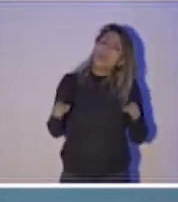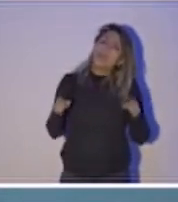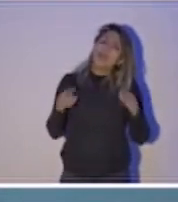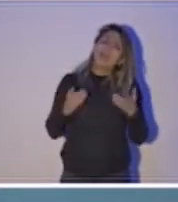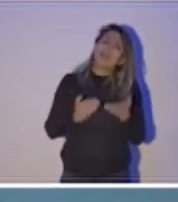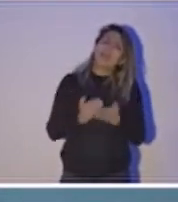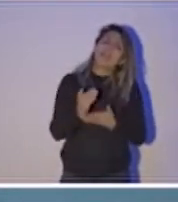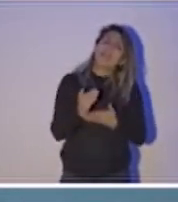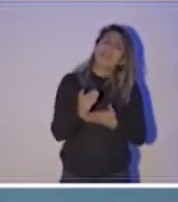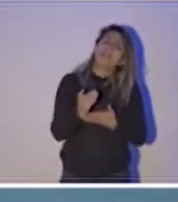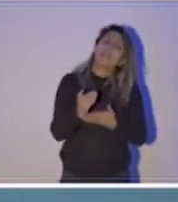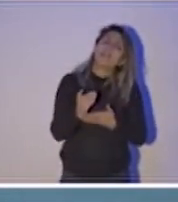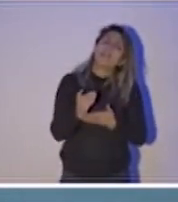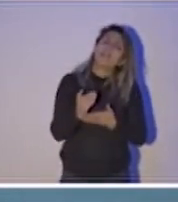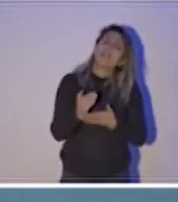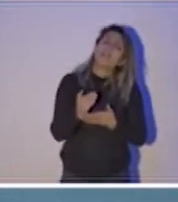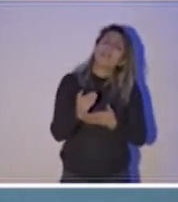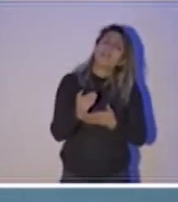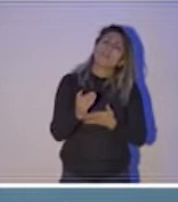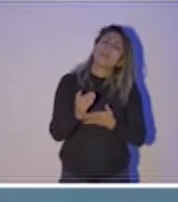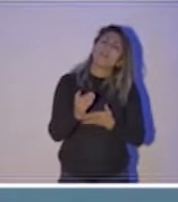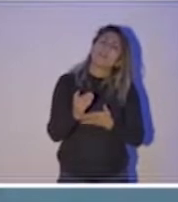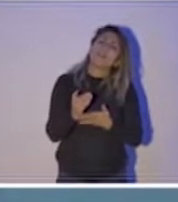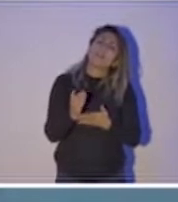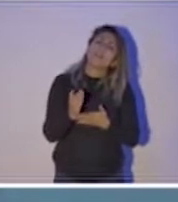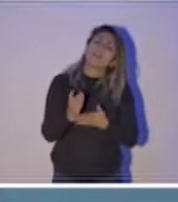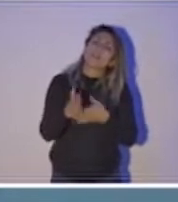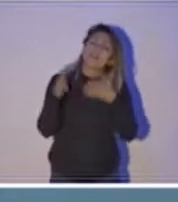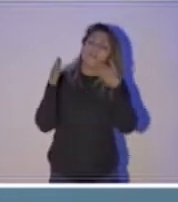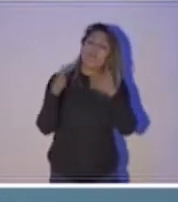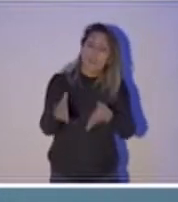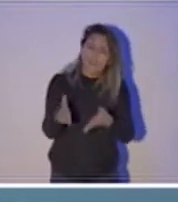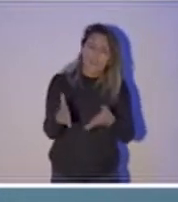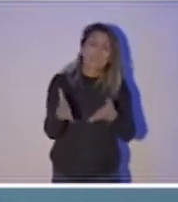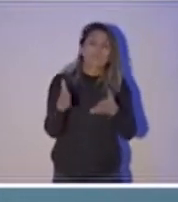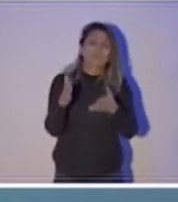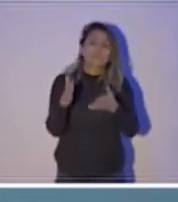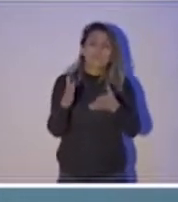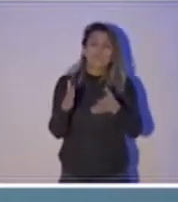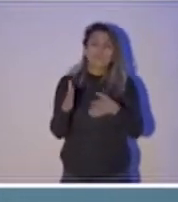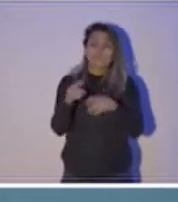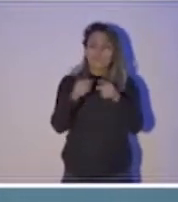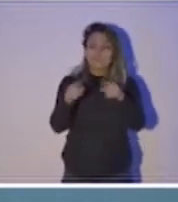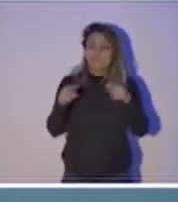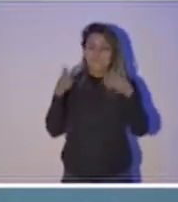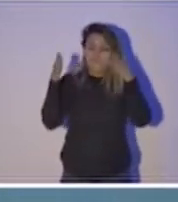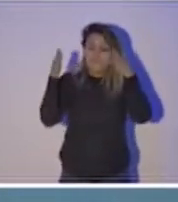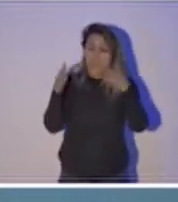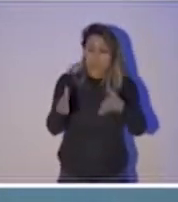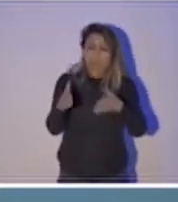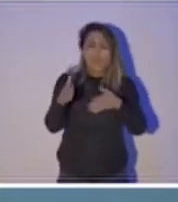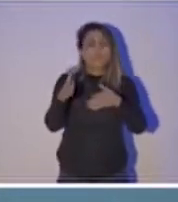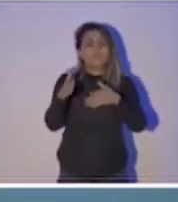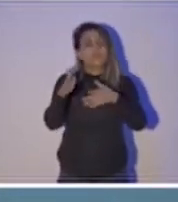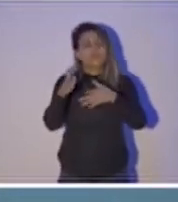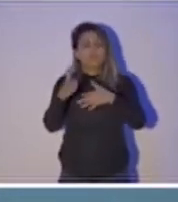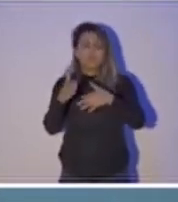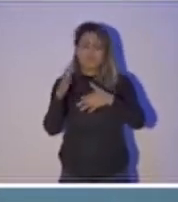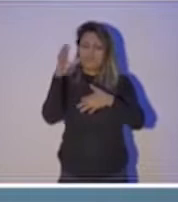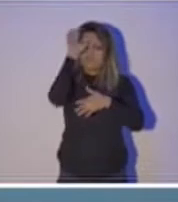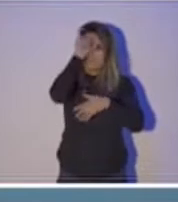né, no que ela deveria, focado no processo de aprendizagem de vocês? E que posturas que o professor ou a escola tem que, às